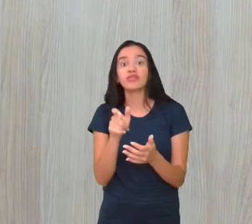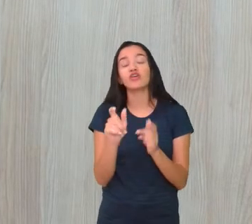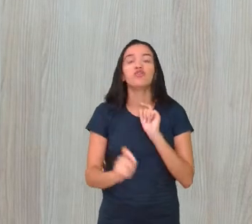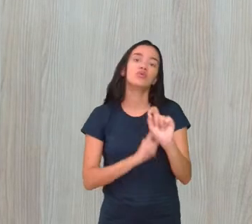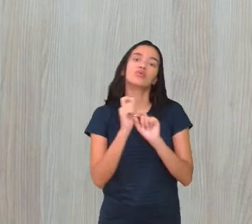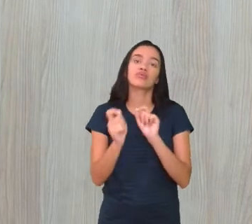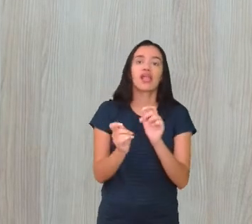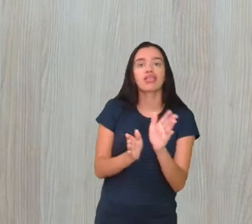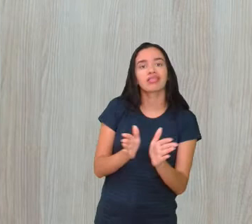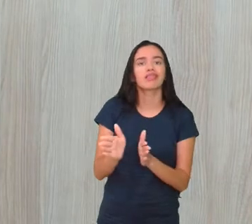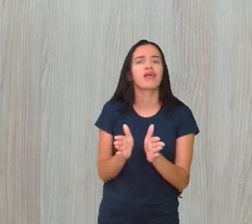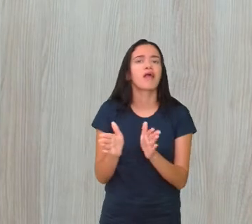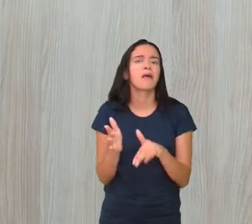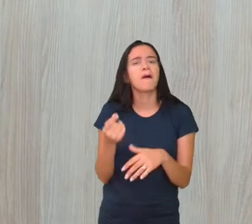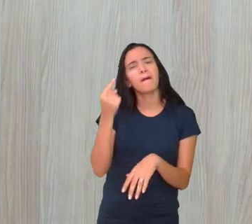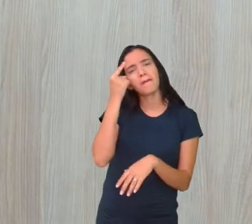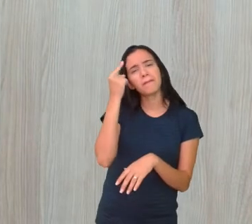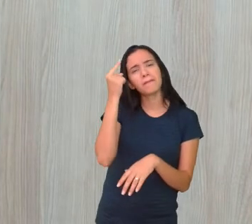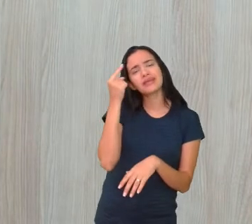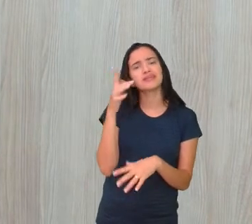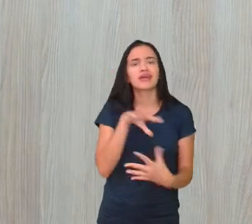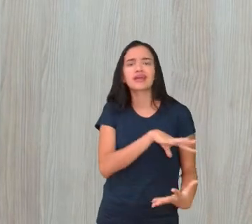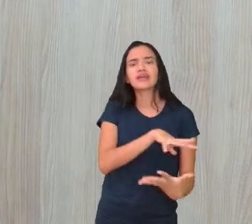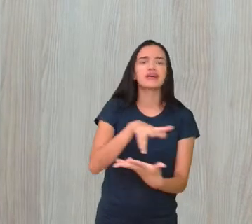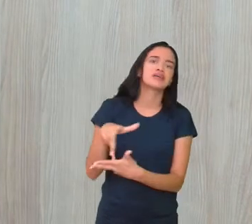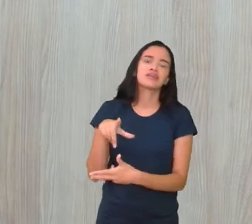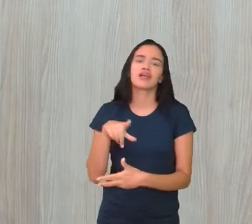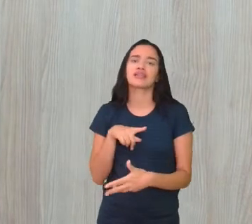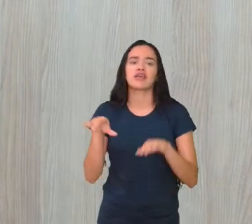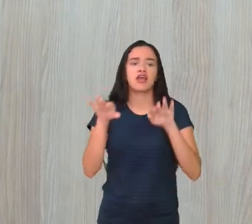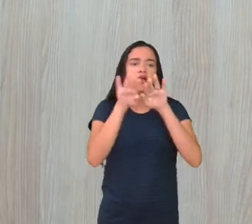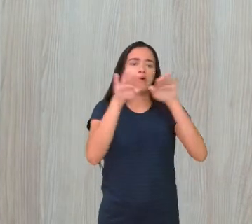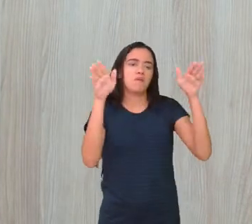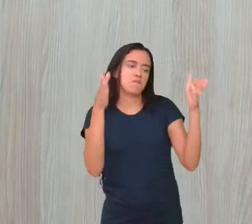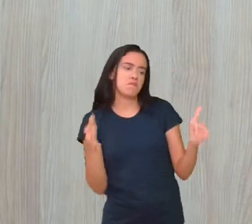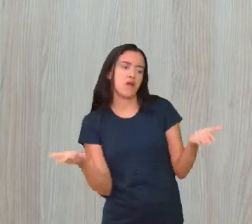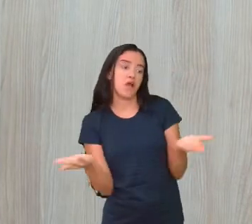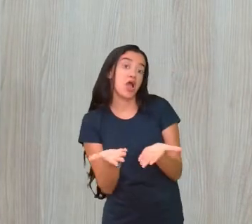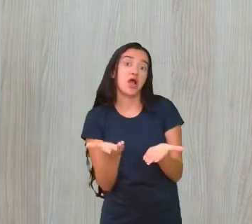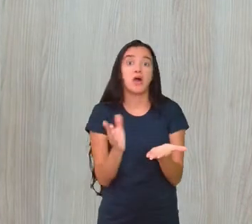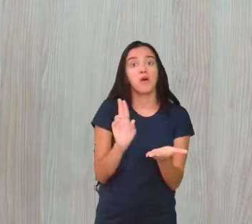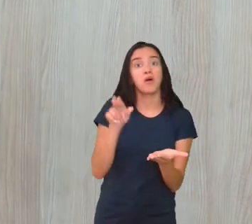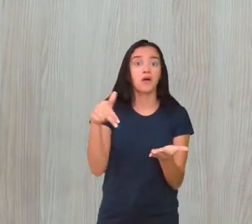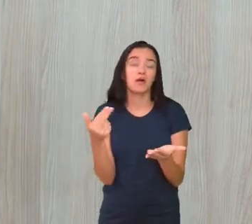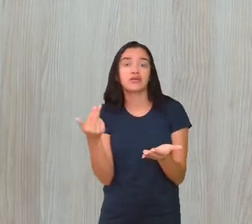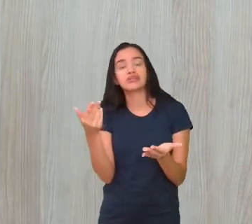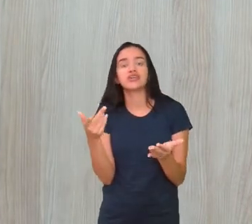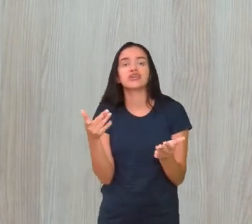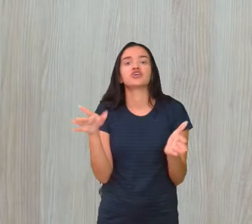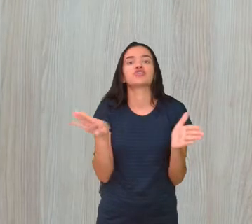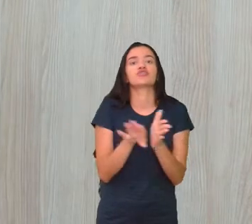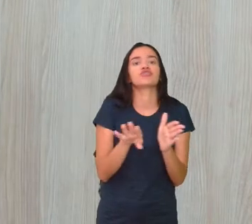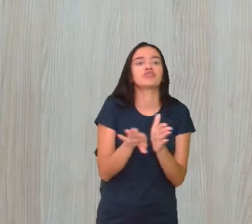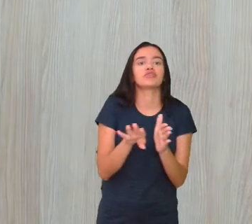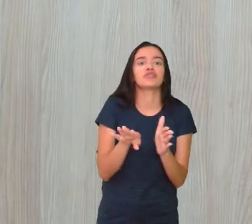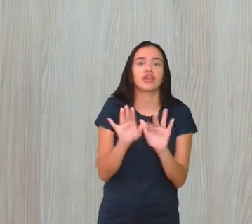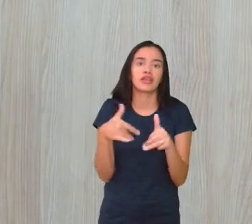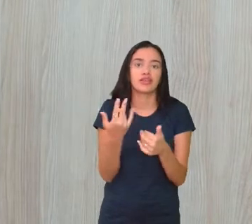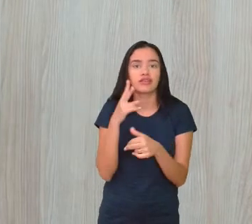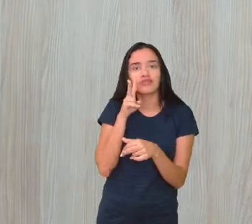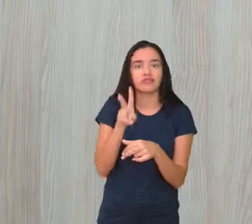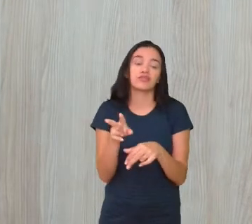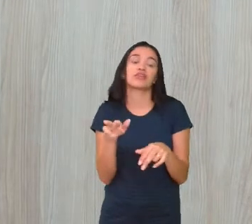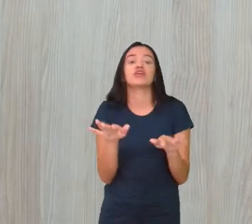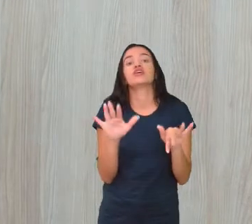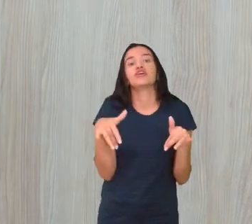nesse período, né, pensar que a Terra tinha um formato de quadrado, ou então quando chegasse ali no seu limite encontrar, né, nos